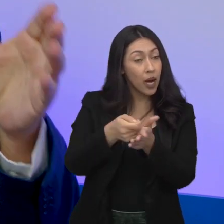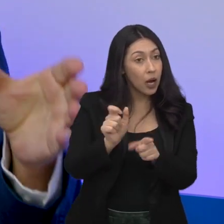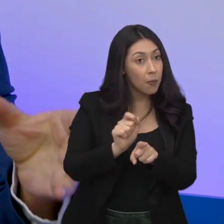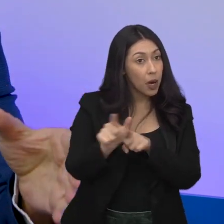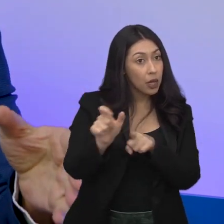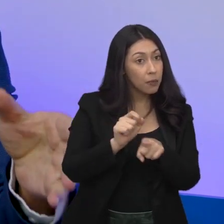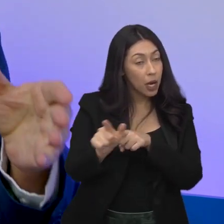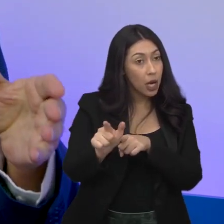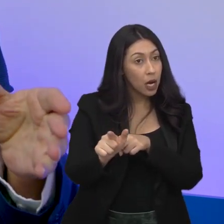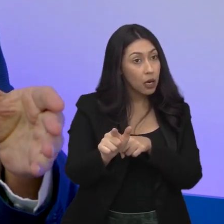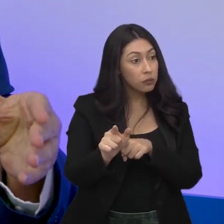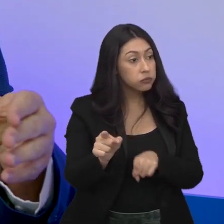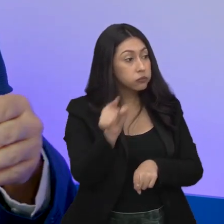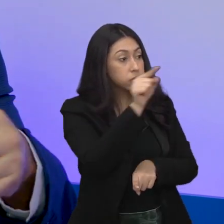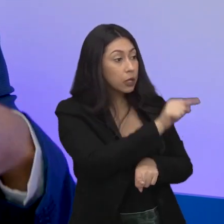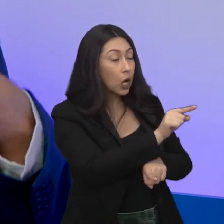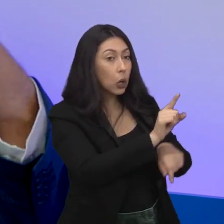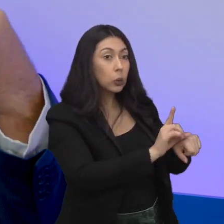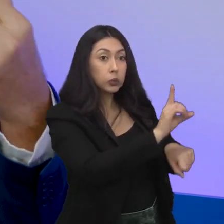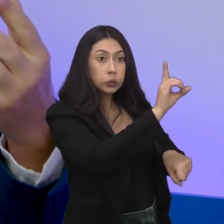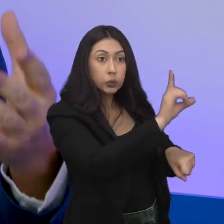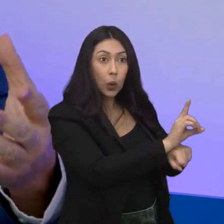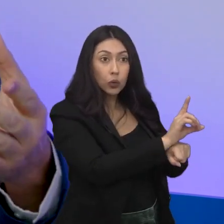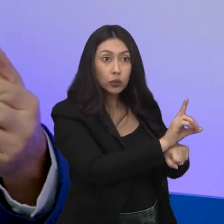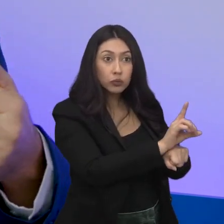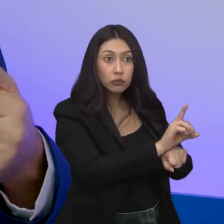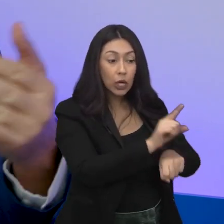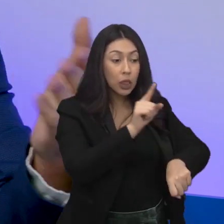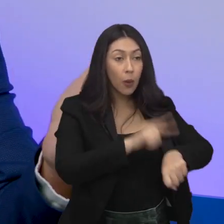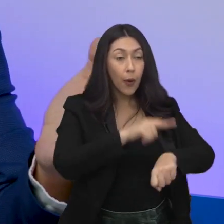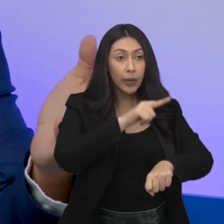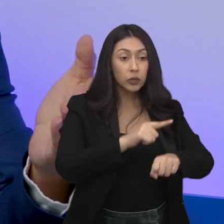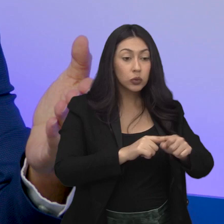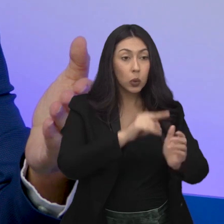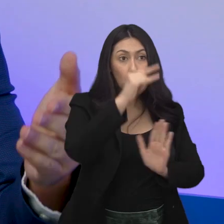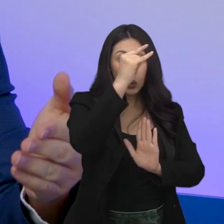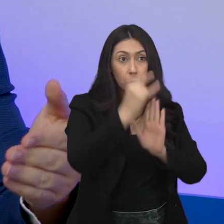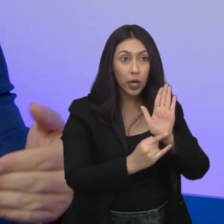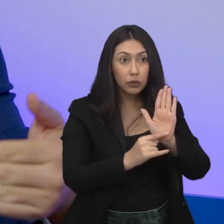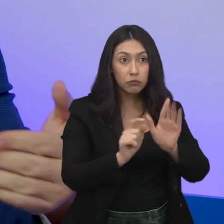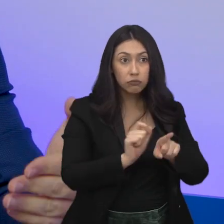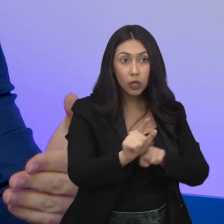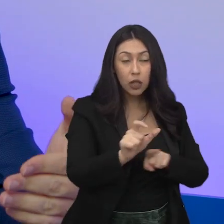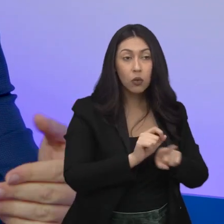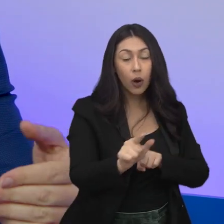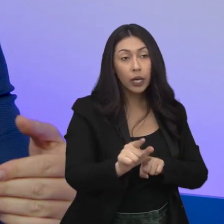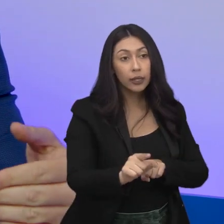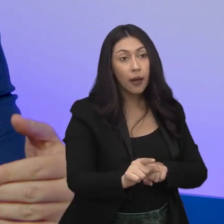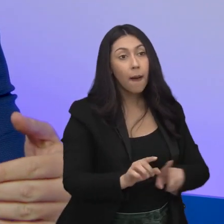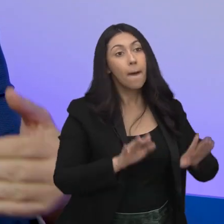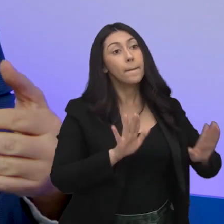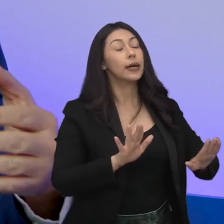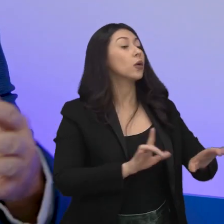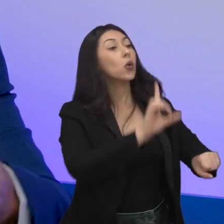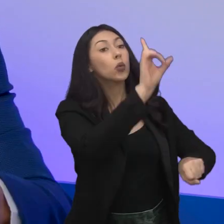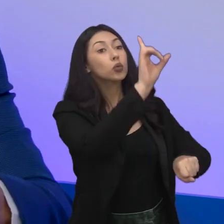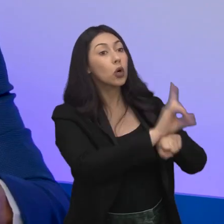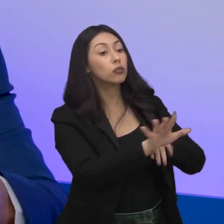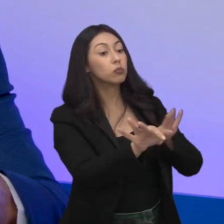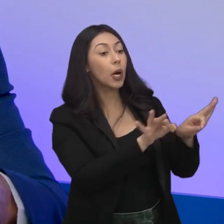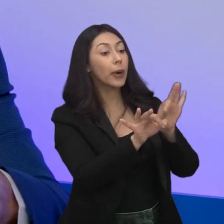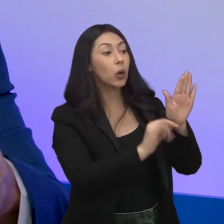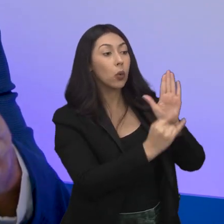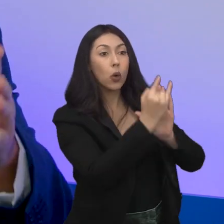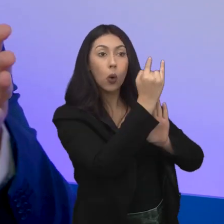o fechamento do contrato de locação e, porventura, pode o proprietário do imóvel pedir para que a imobiliária faça a administração